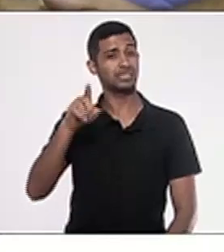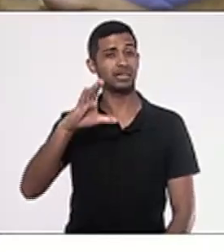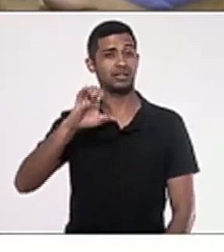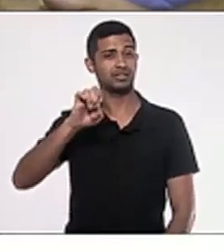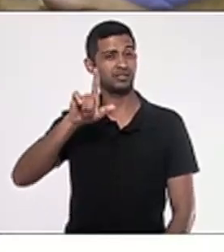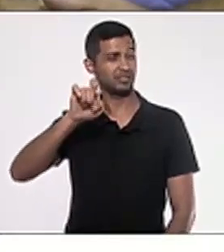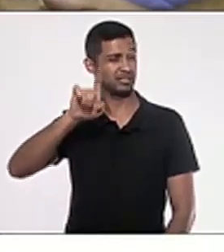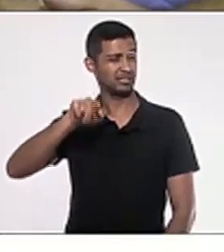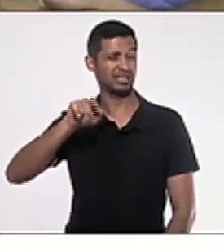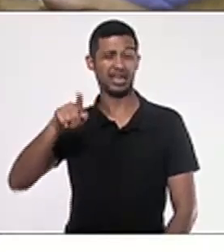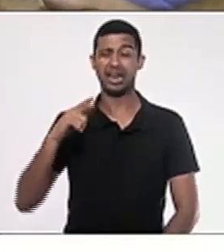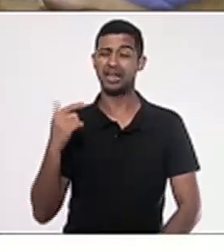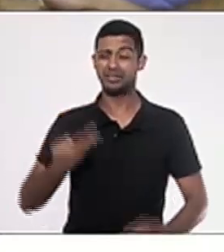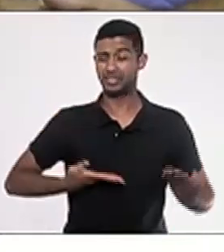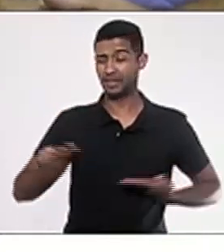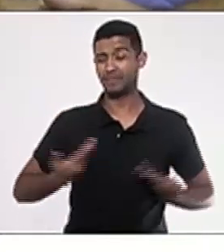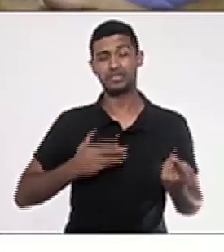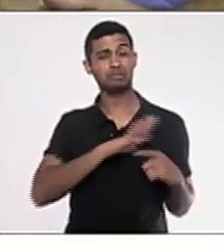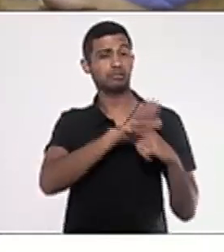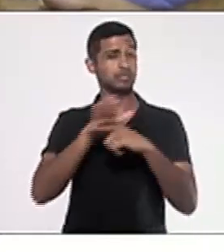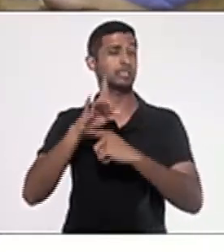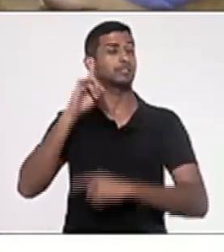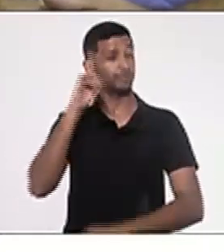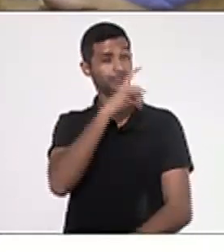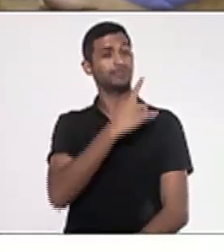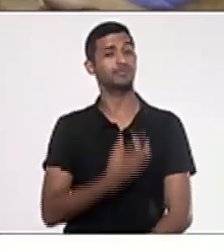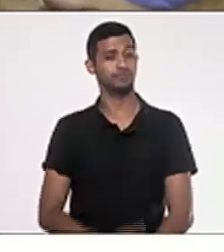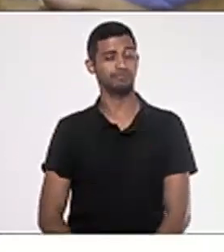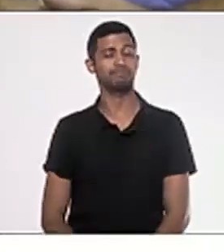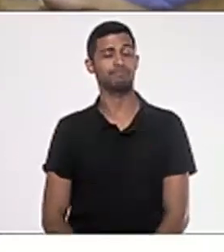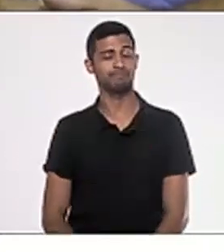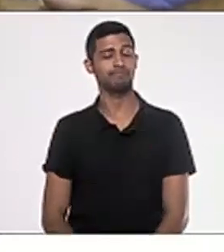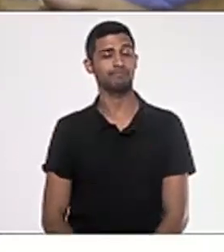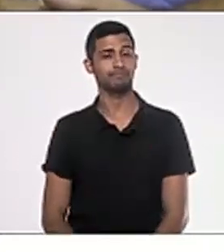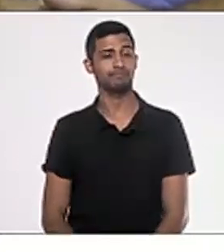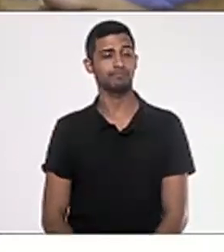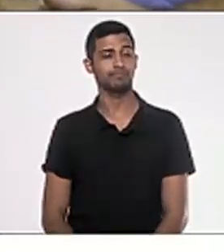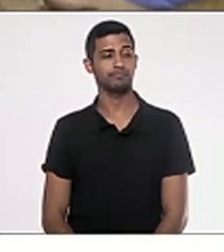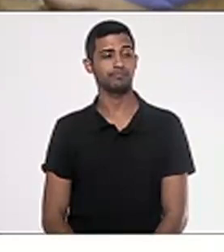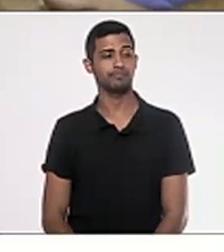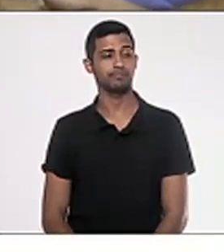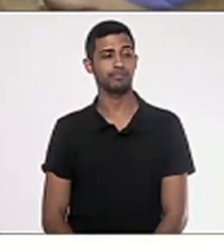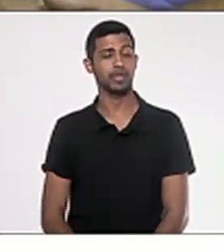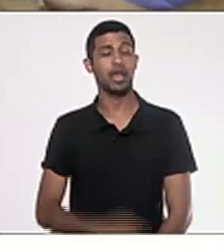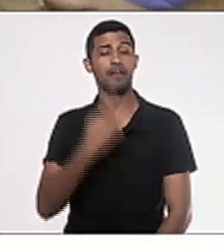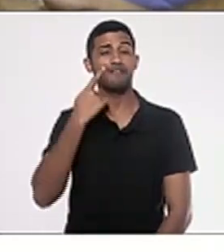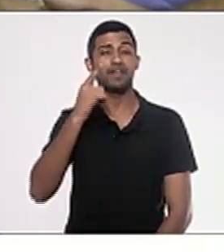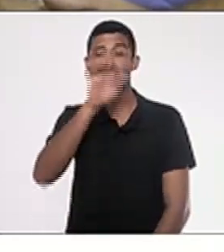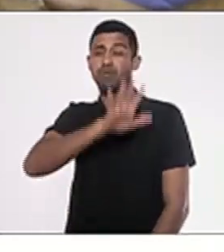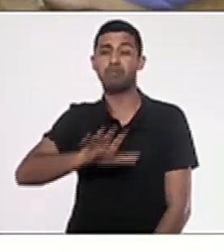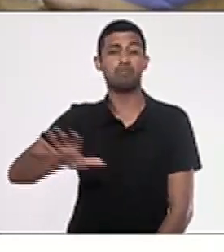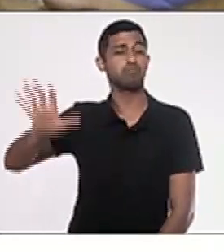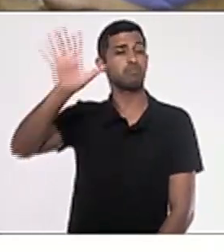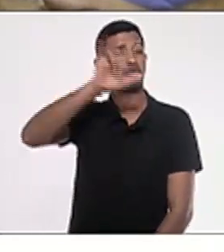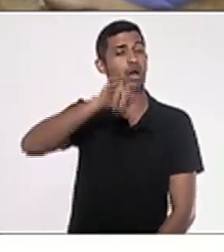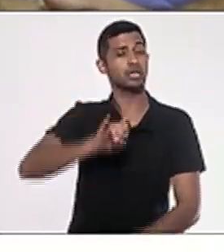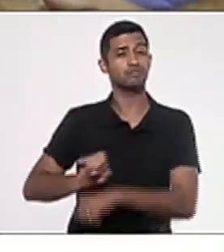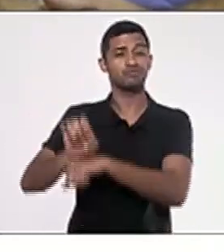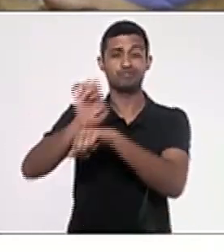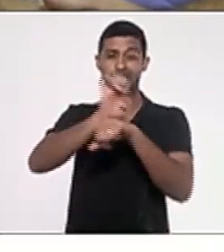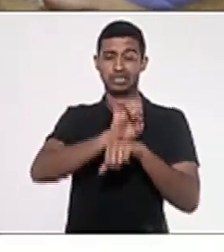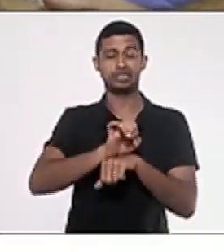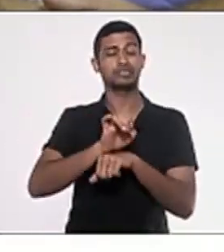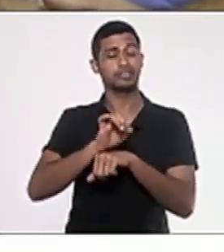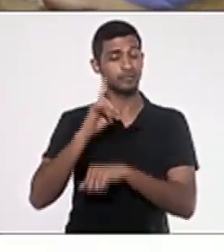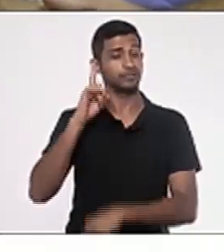natureza, um serviço muito difícil de prestar, se você levar em consideração o tipo de serviço que é a geografia do Estado, né? Mas a